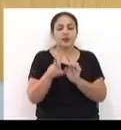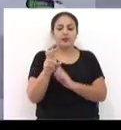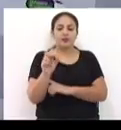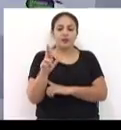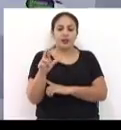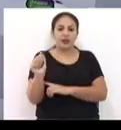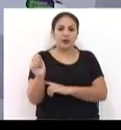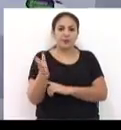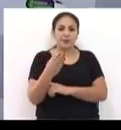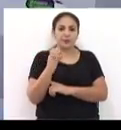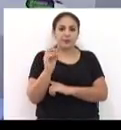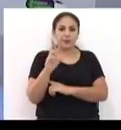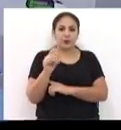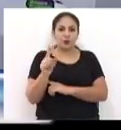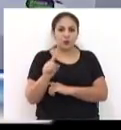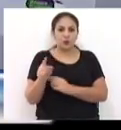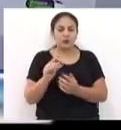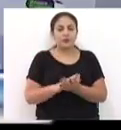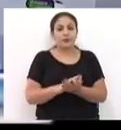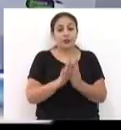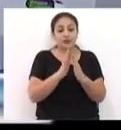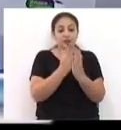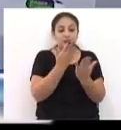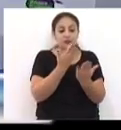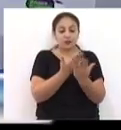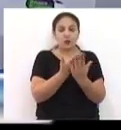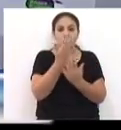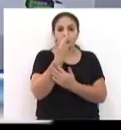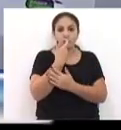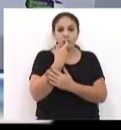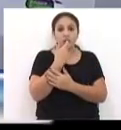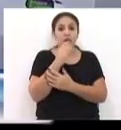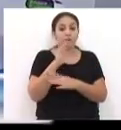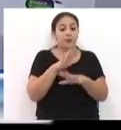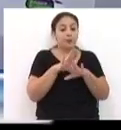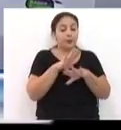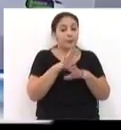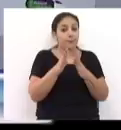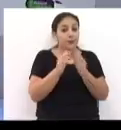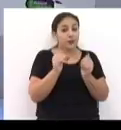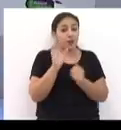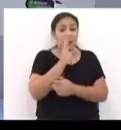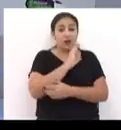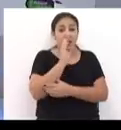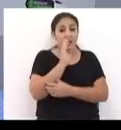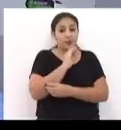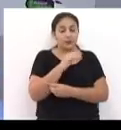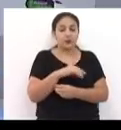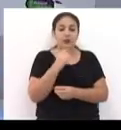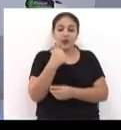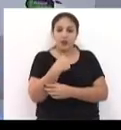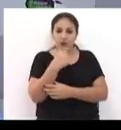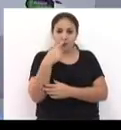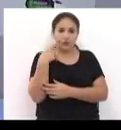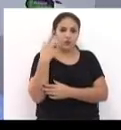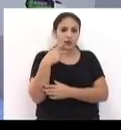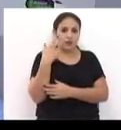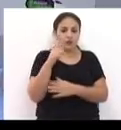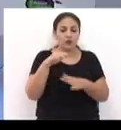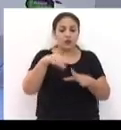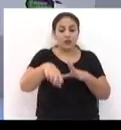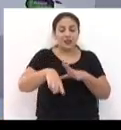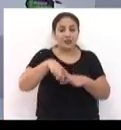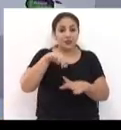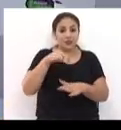Cruz. Essa creche que eu estou pedindo ali, isso aí é uma questão de urgência, porque eu, como sou um